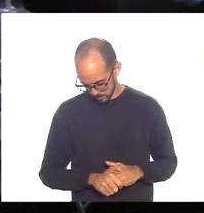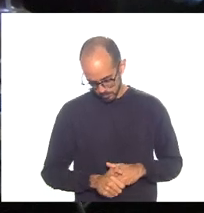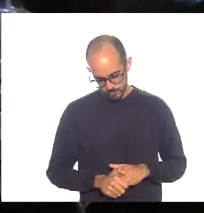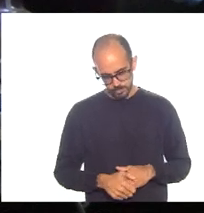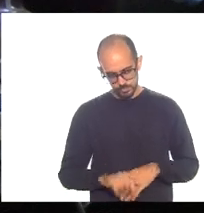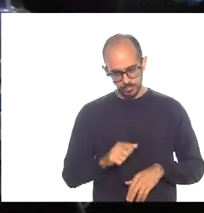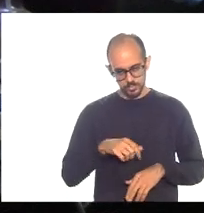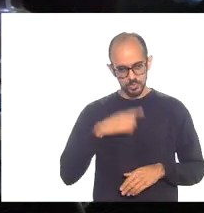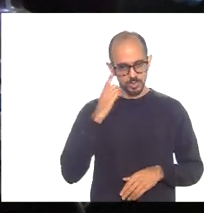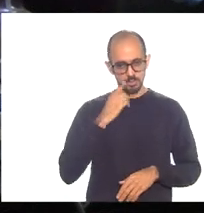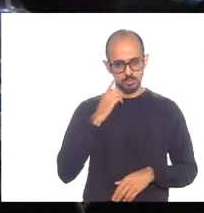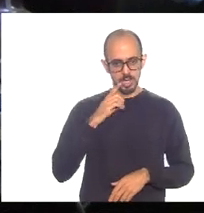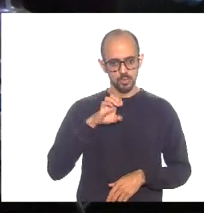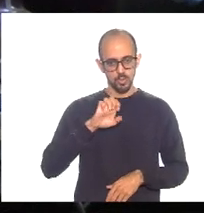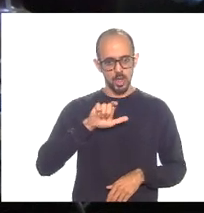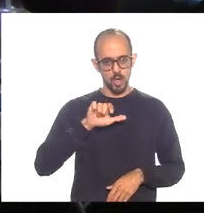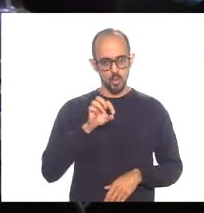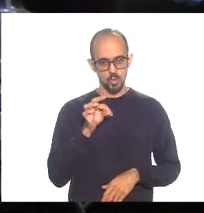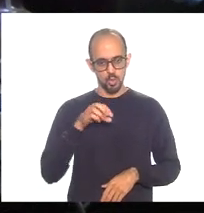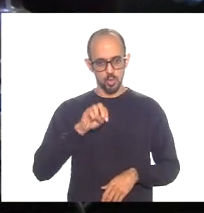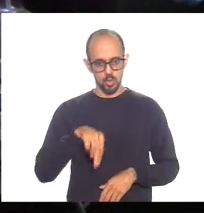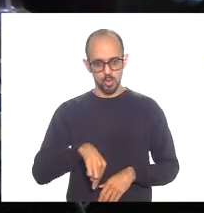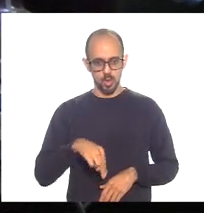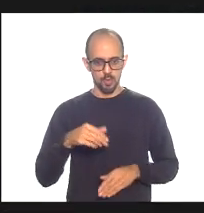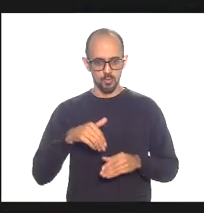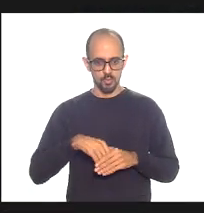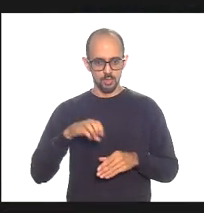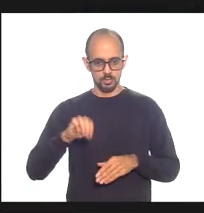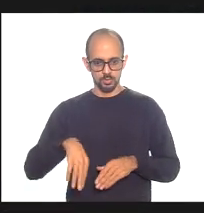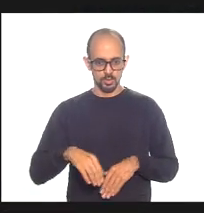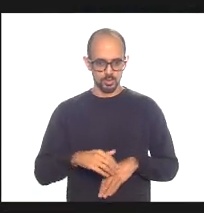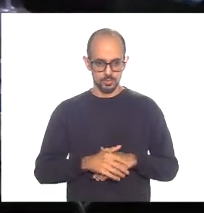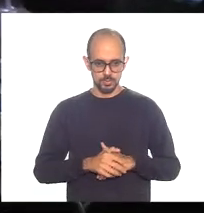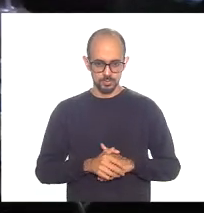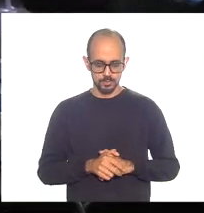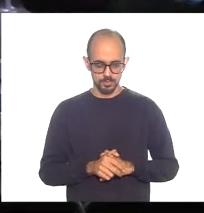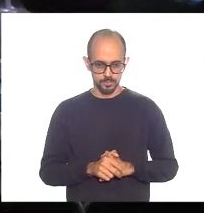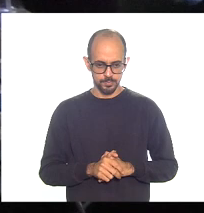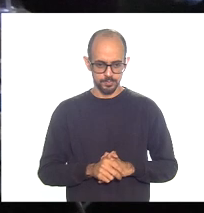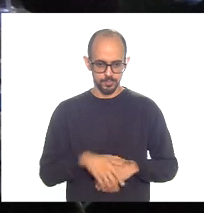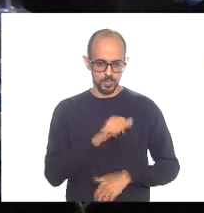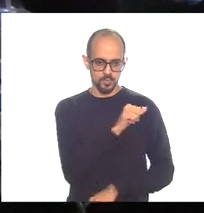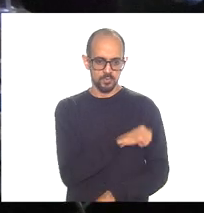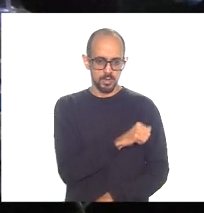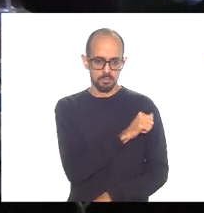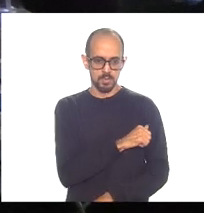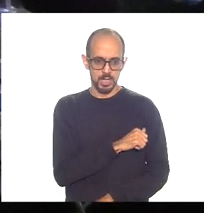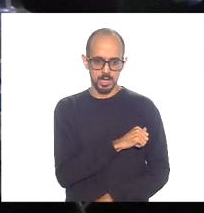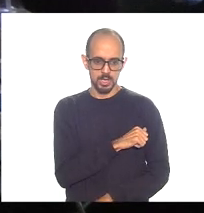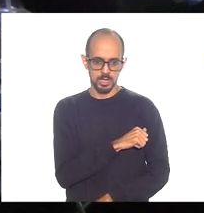Deputado Elton Cristo. Favorável, Tia Ju. Deputada enfermeira Rejane.